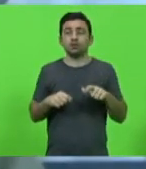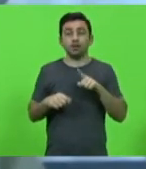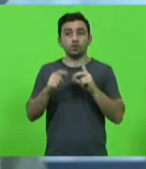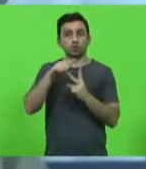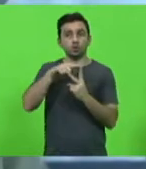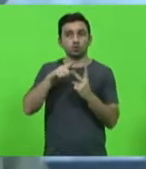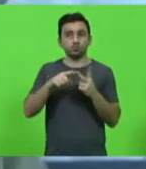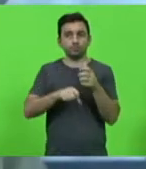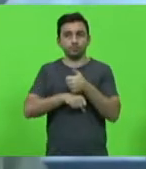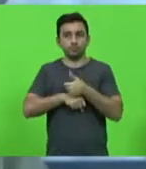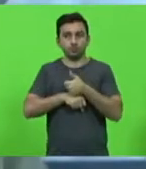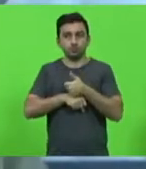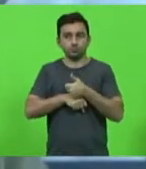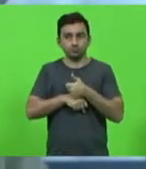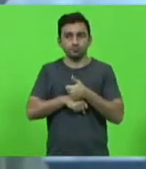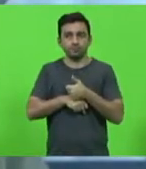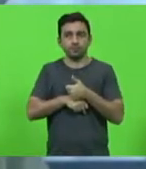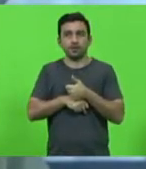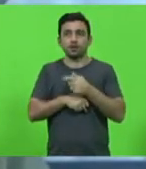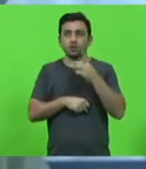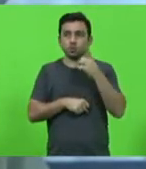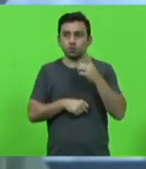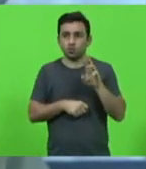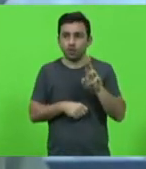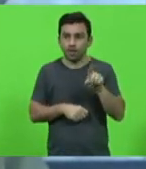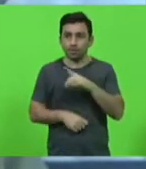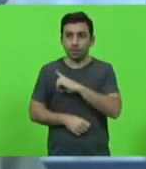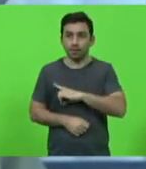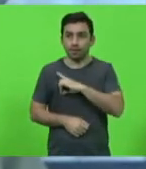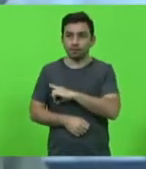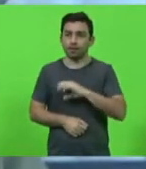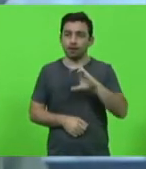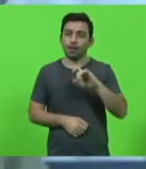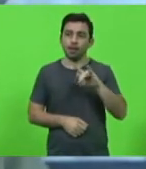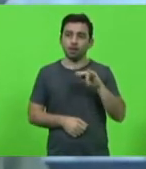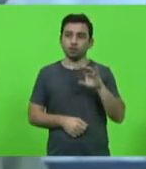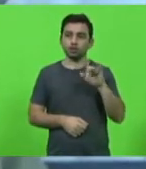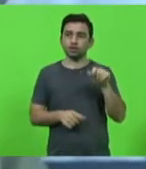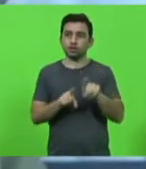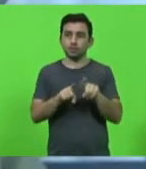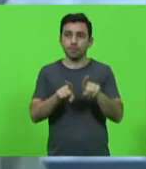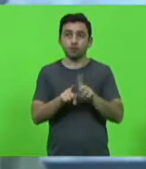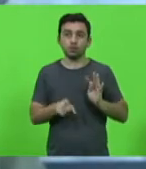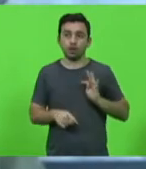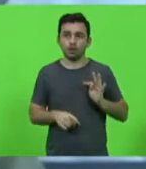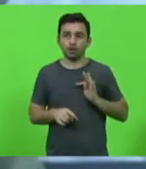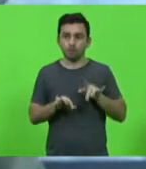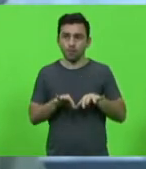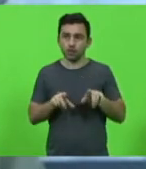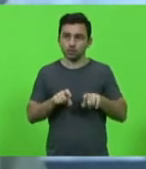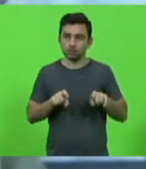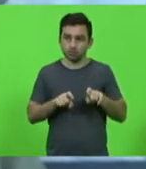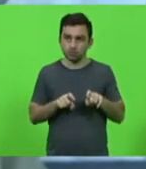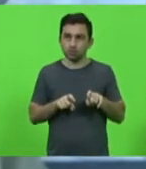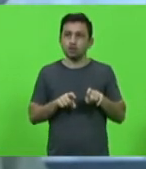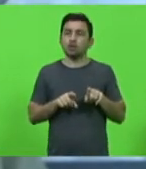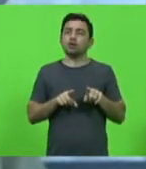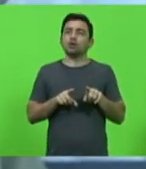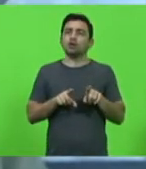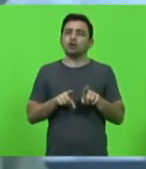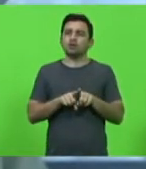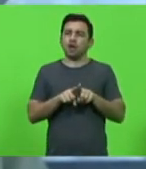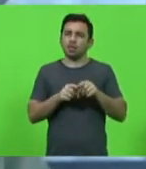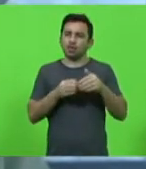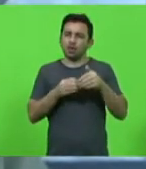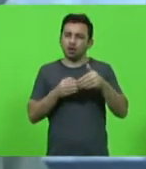profissionais, a doutora delegada Cláudia e também um técnico de informática. E até o início de